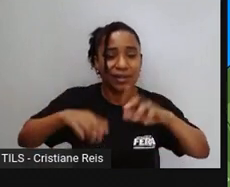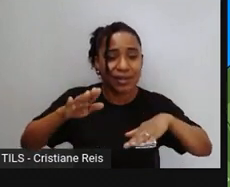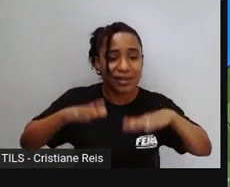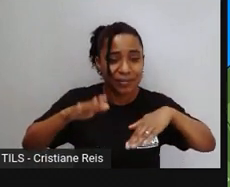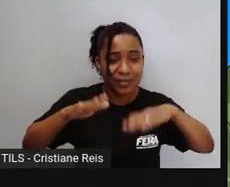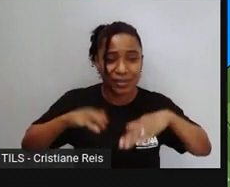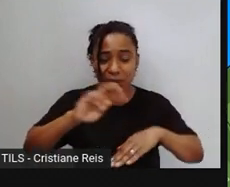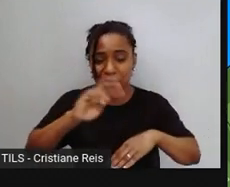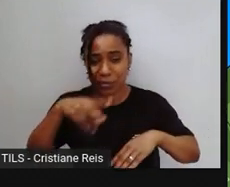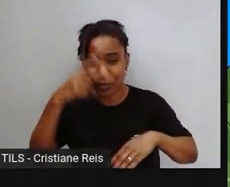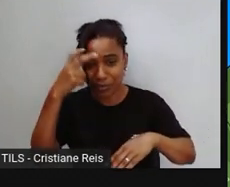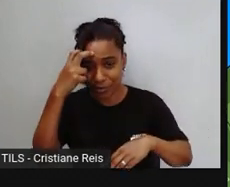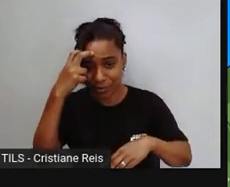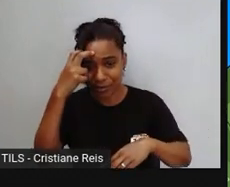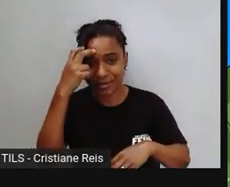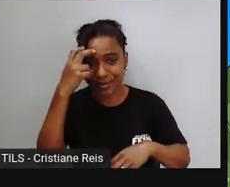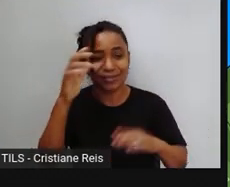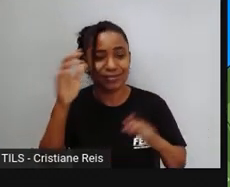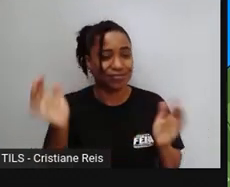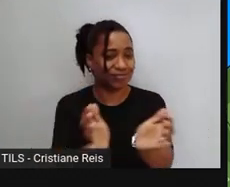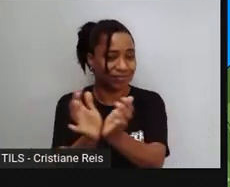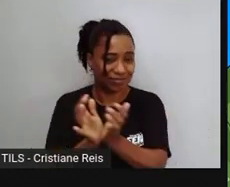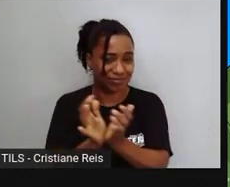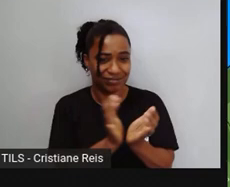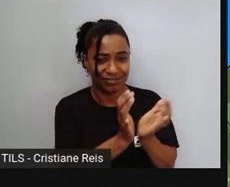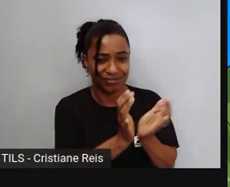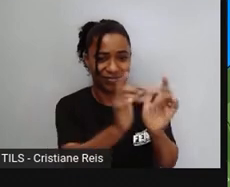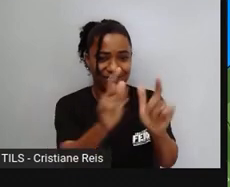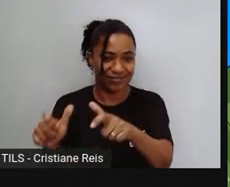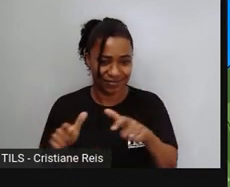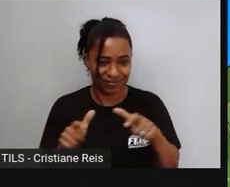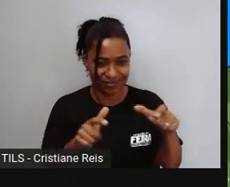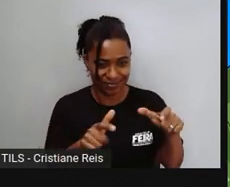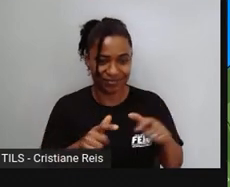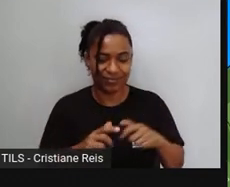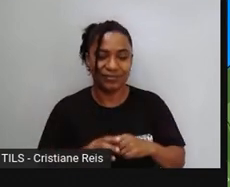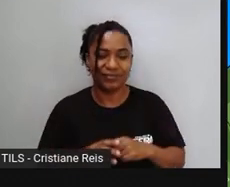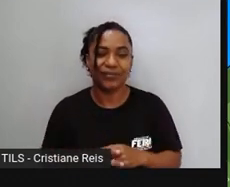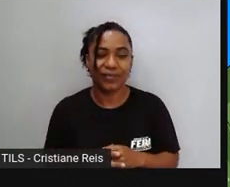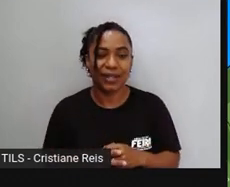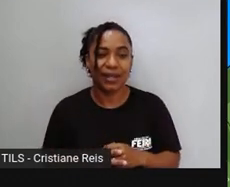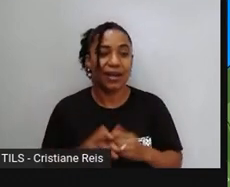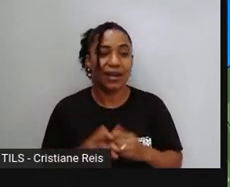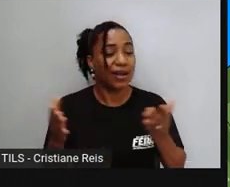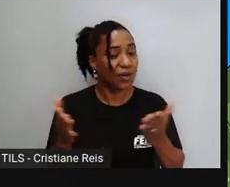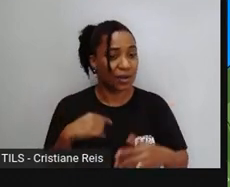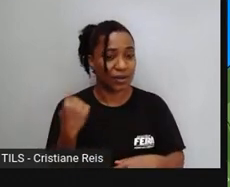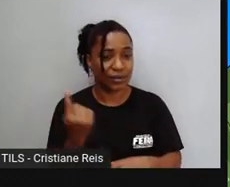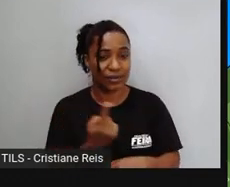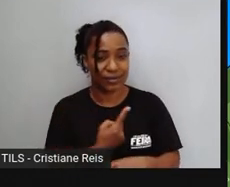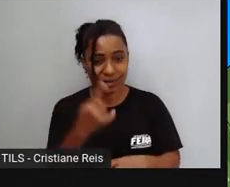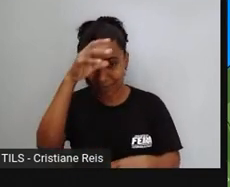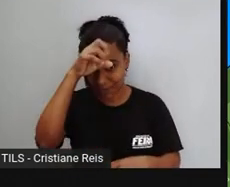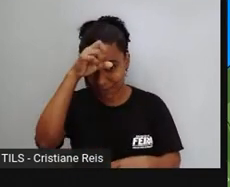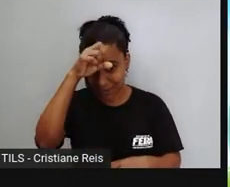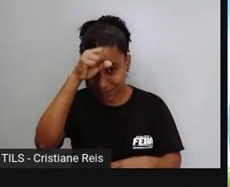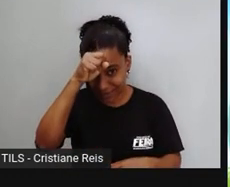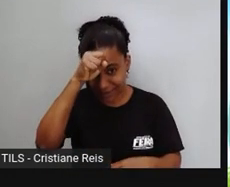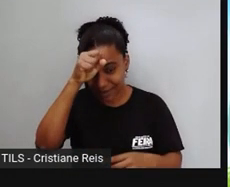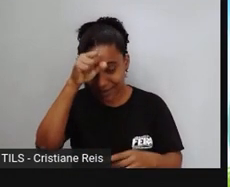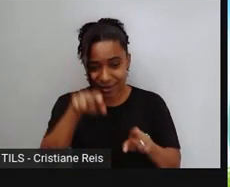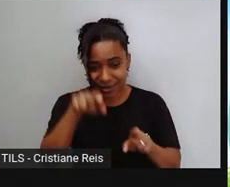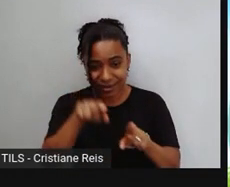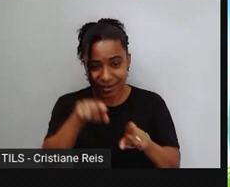cada povo, ok? Então vamos ampliar um pouco mais o nosso conhecimento e o nosso vocabulário sobre o tema.